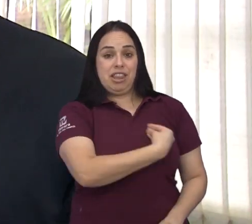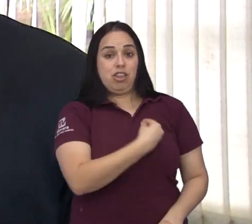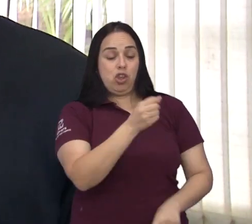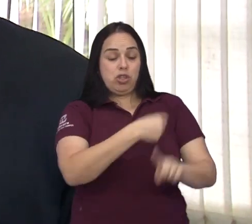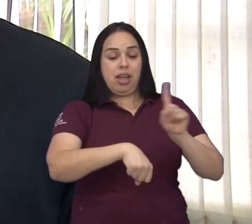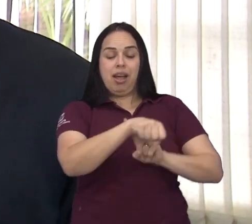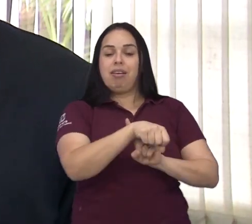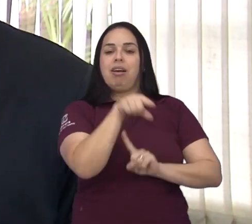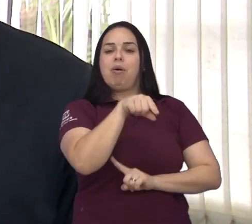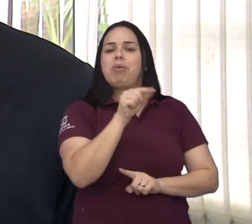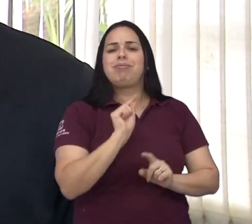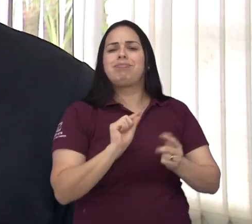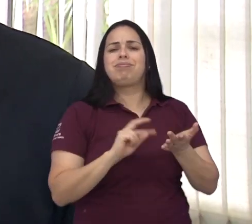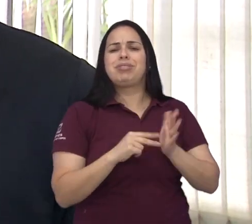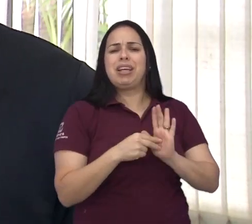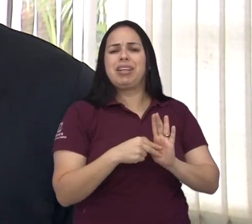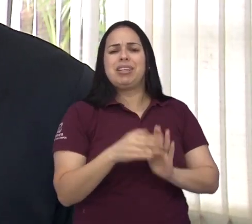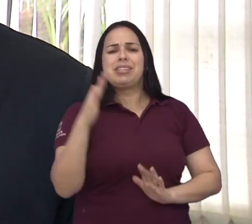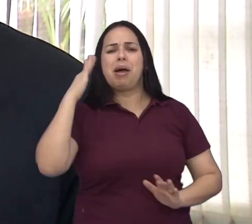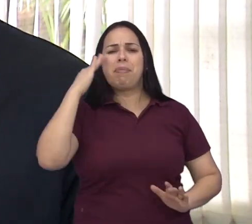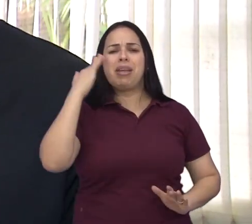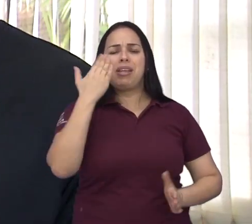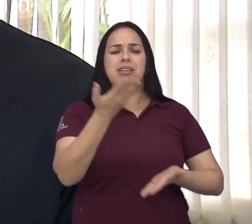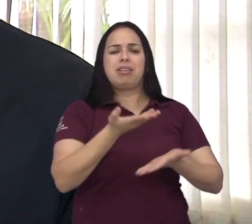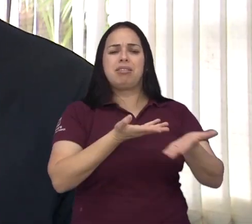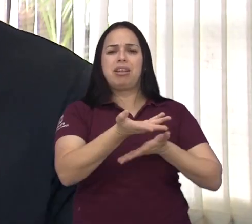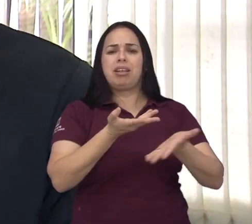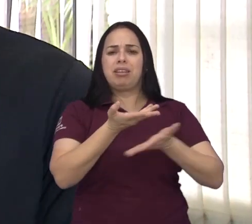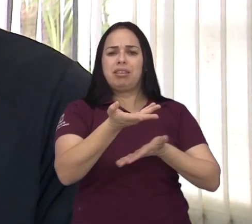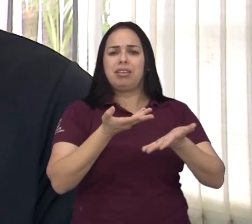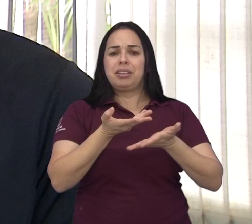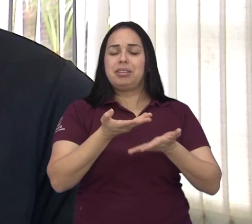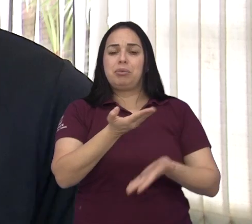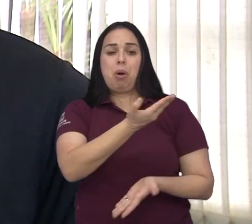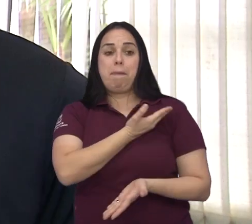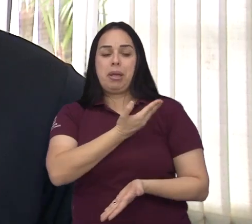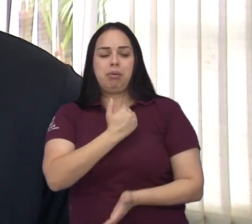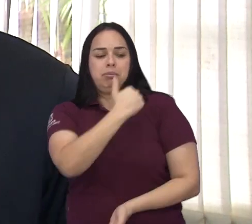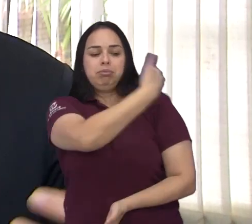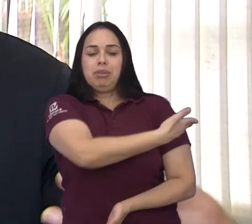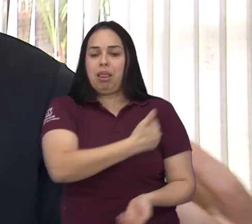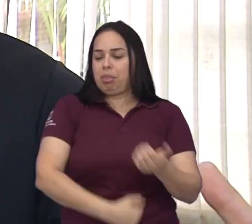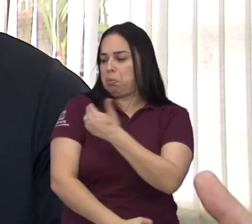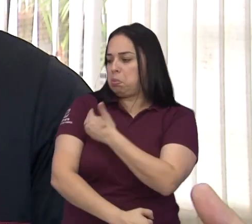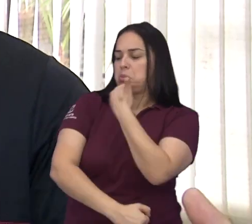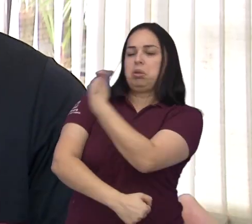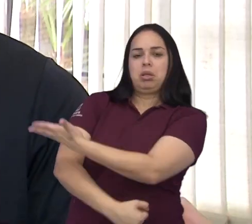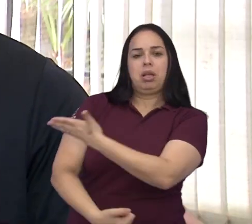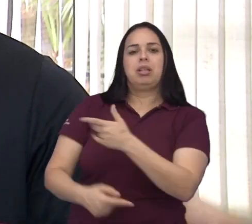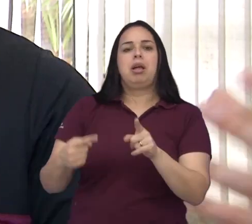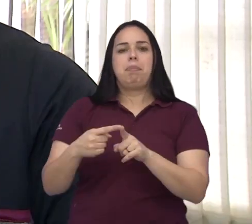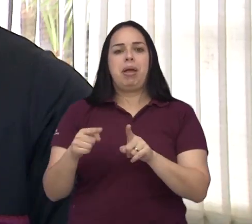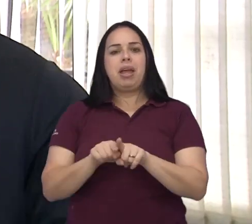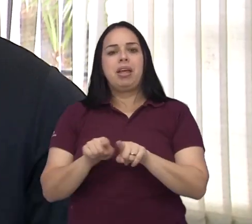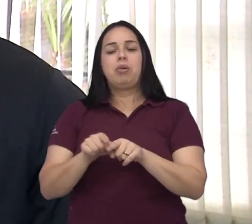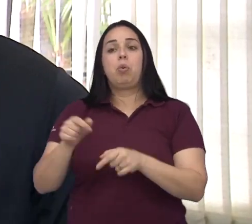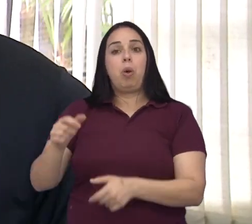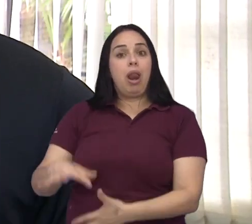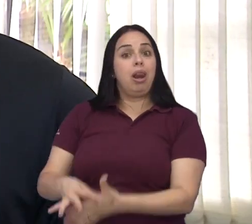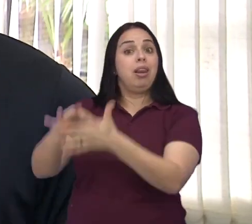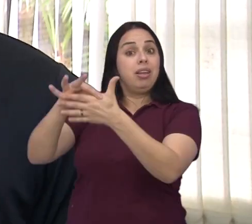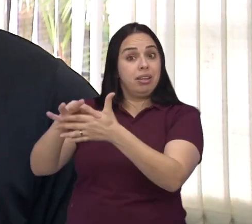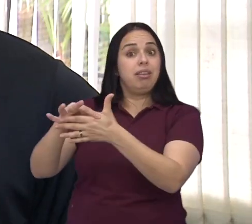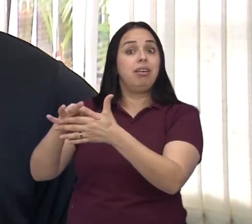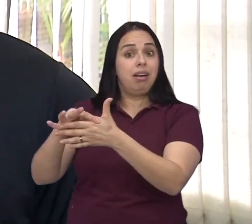social do indivíduo faz muito sentido. Então ele tem que saber, ele tem que se acostumar a lidar com um colega do lado, a lidar com uma autoridade